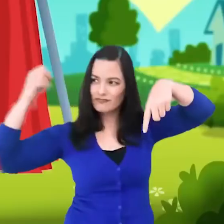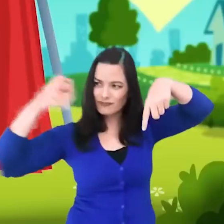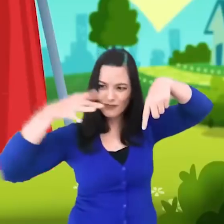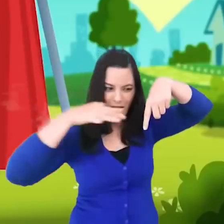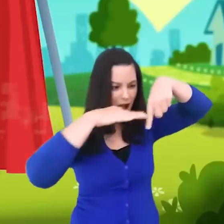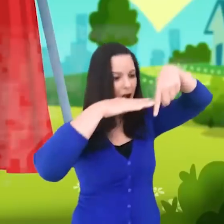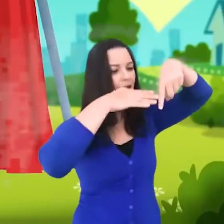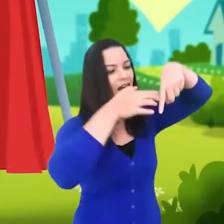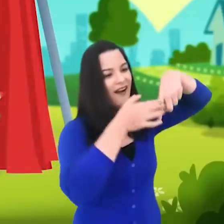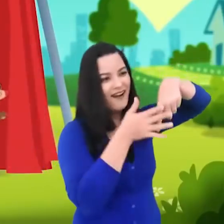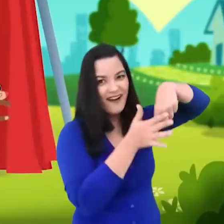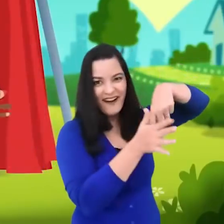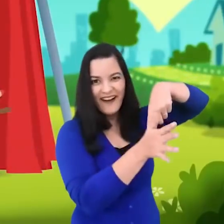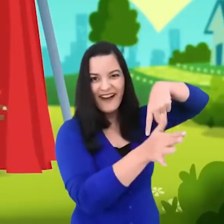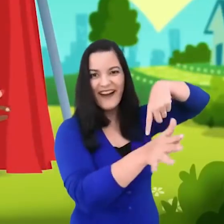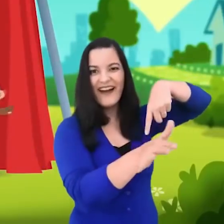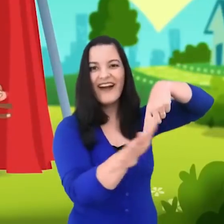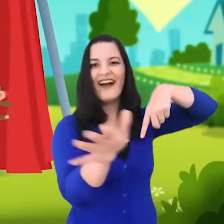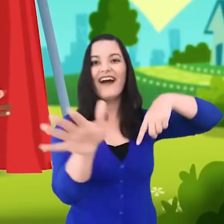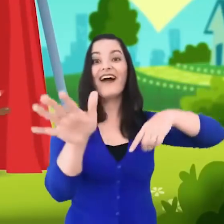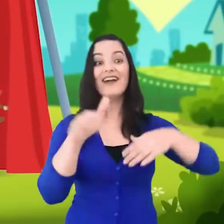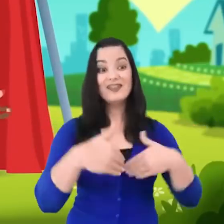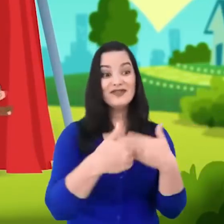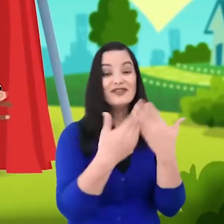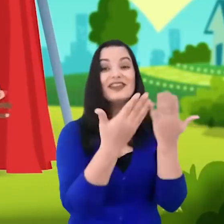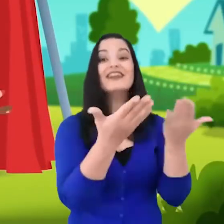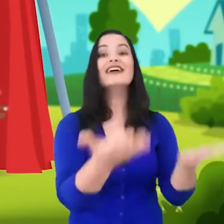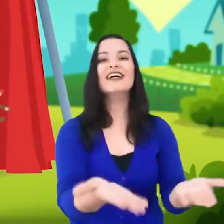atravessa. E quando espalhem no outro,